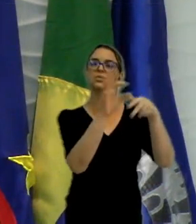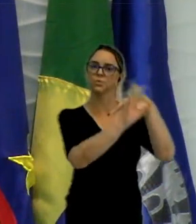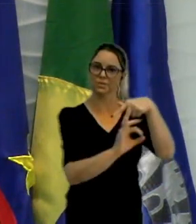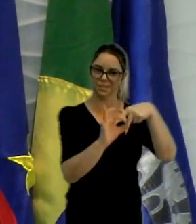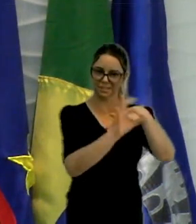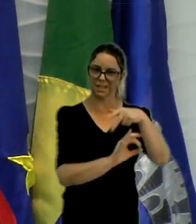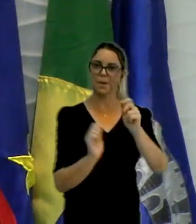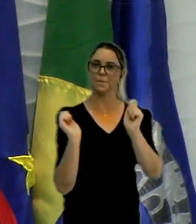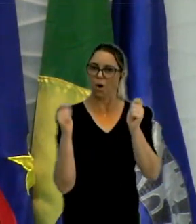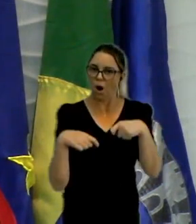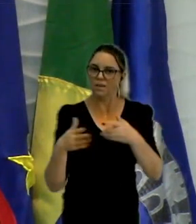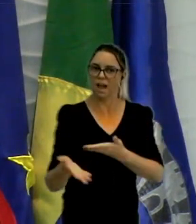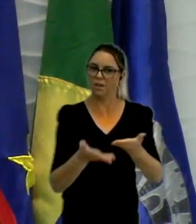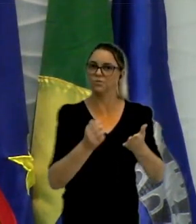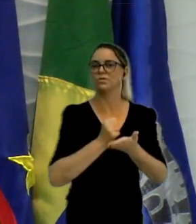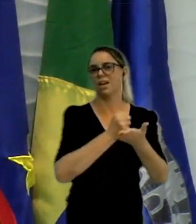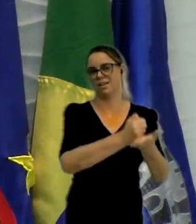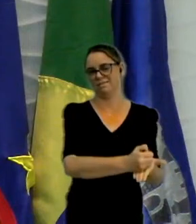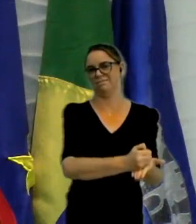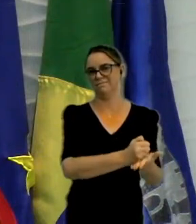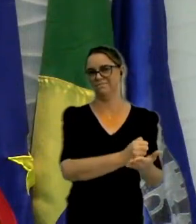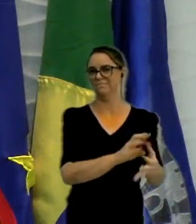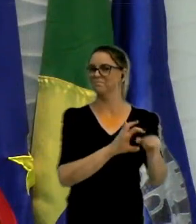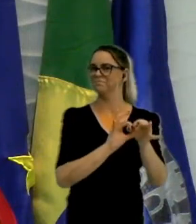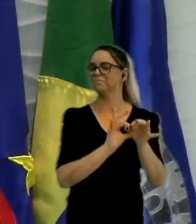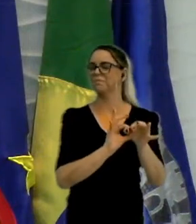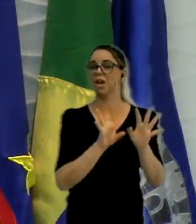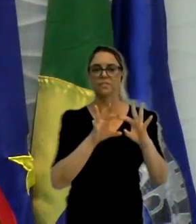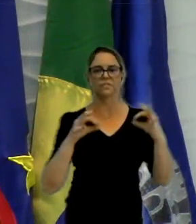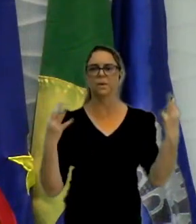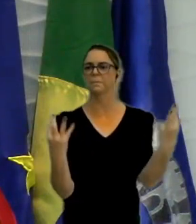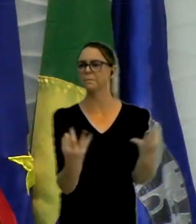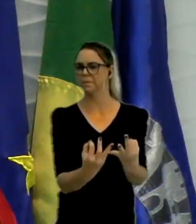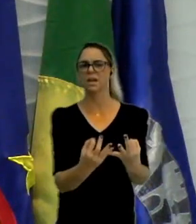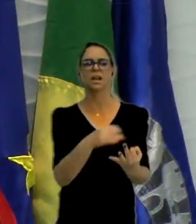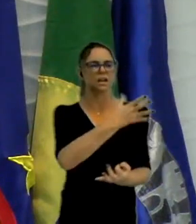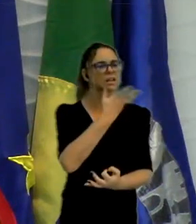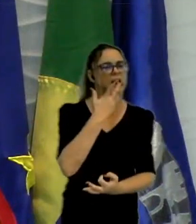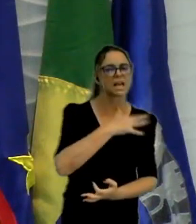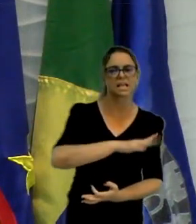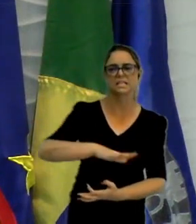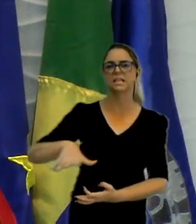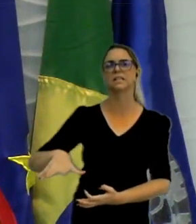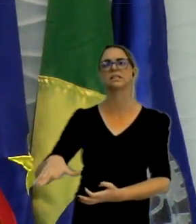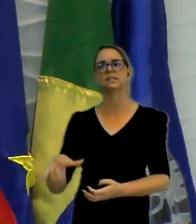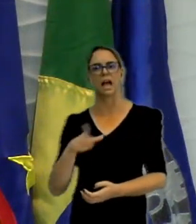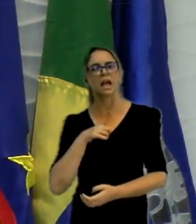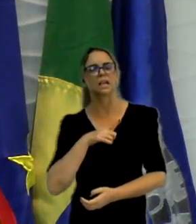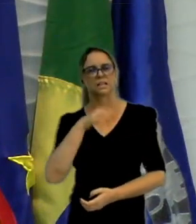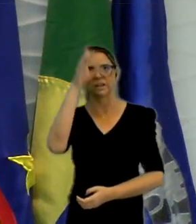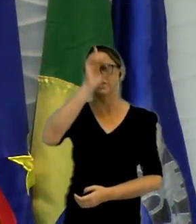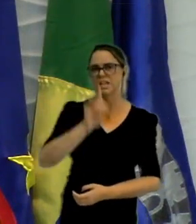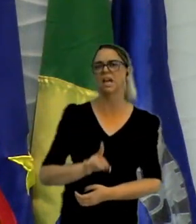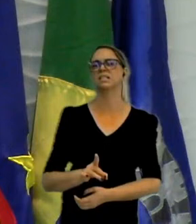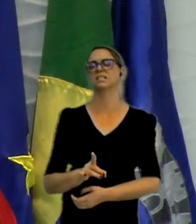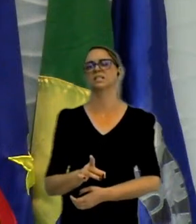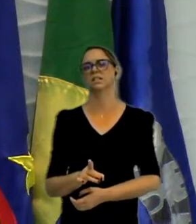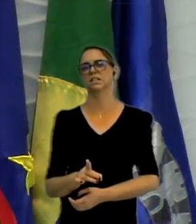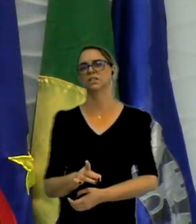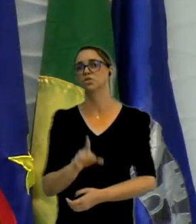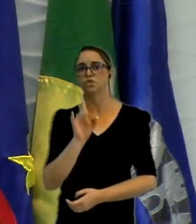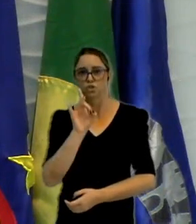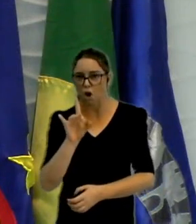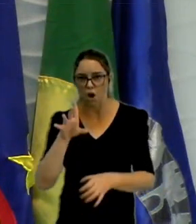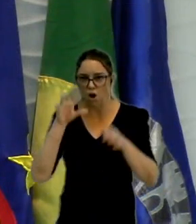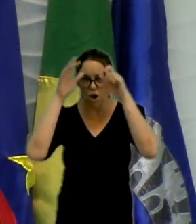dê suporte e apoio a essas famílias que têm crianças com necessidades especiais, não só de autismo,